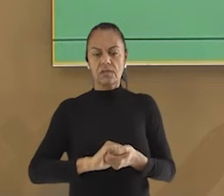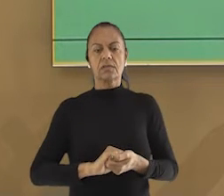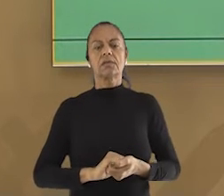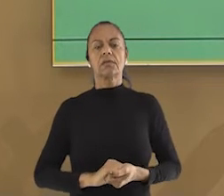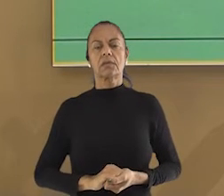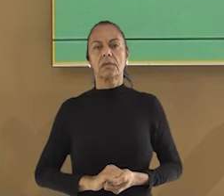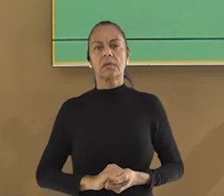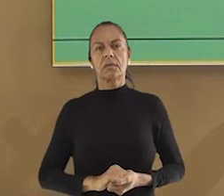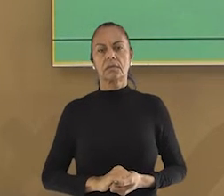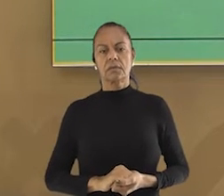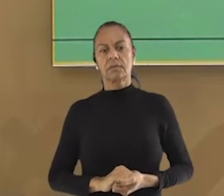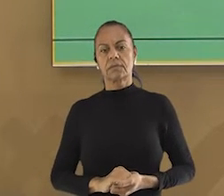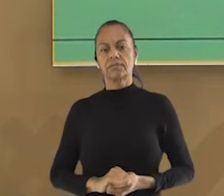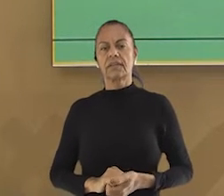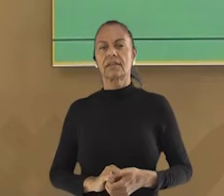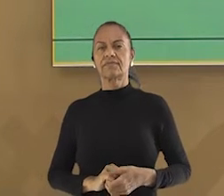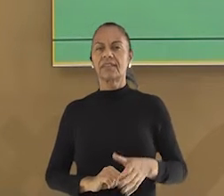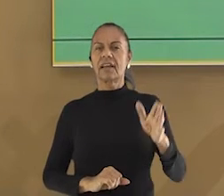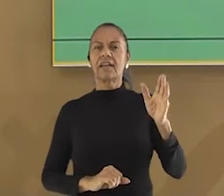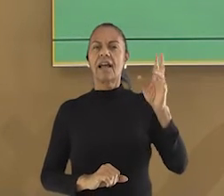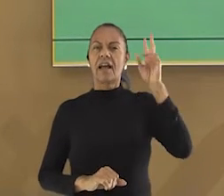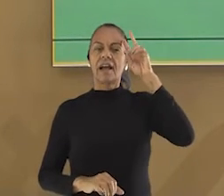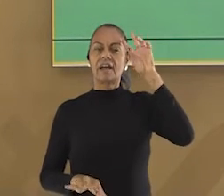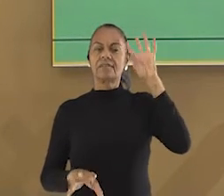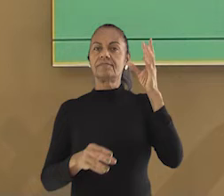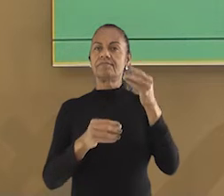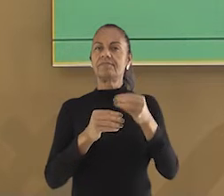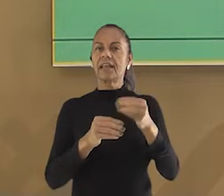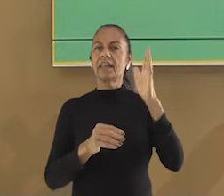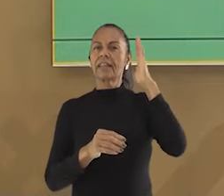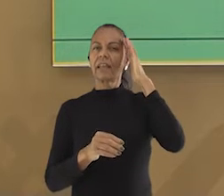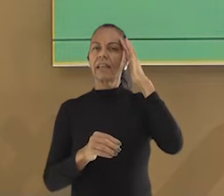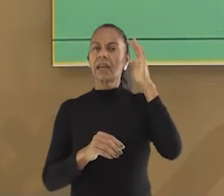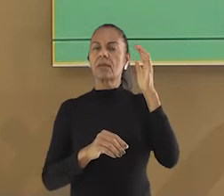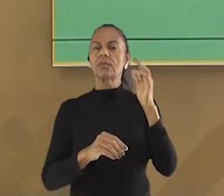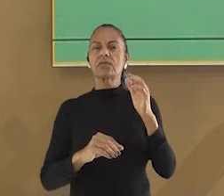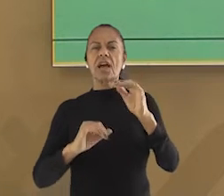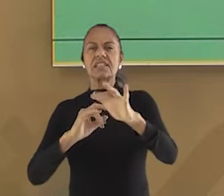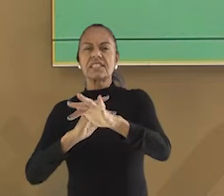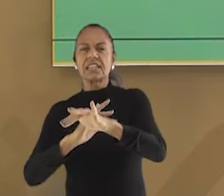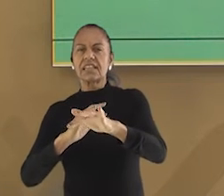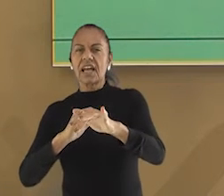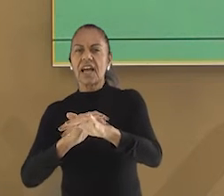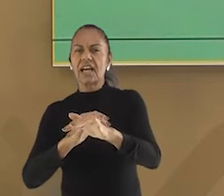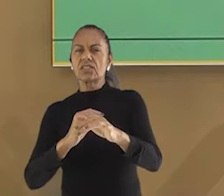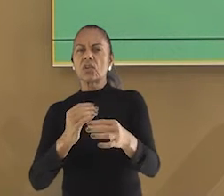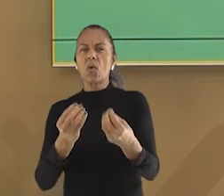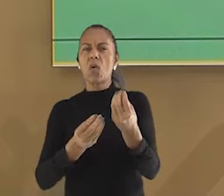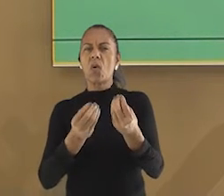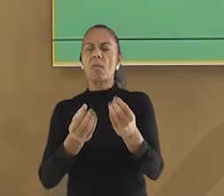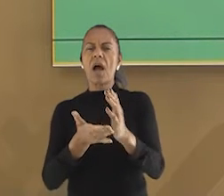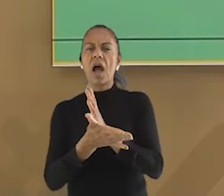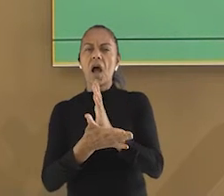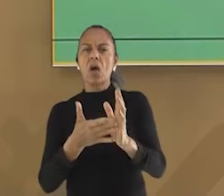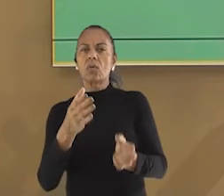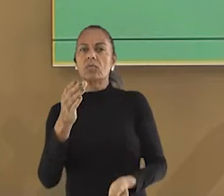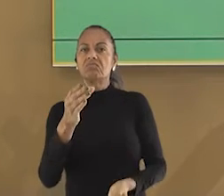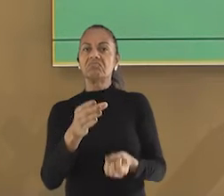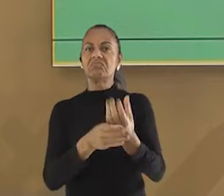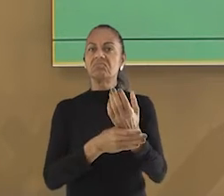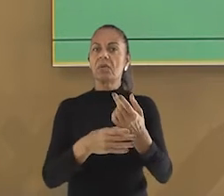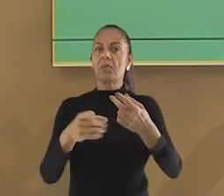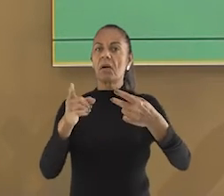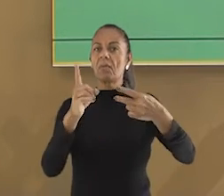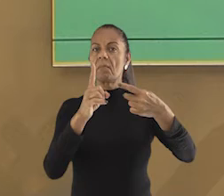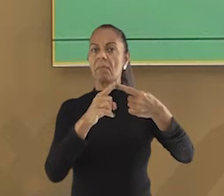estudamos? Entendemos o que são cidades e como algumas delas surgiram. Algumas de forma espontânea